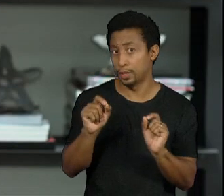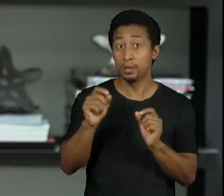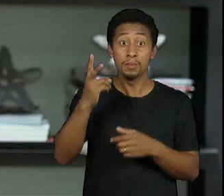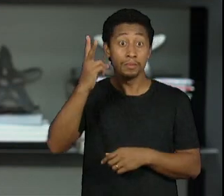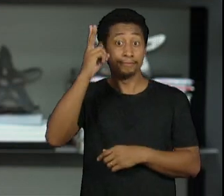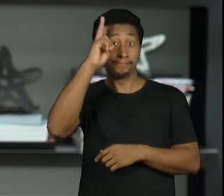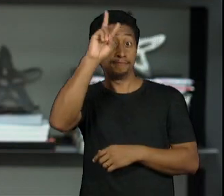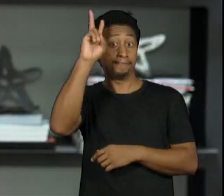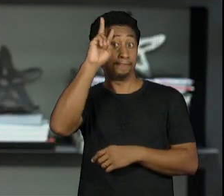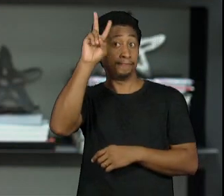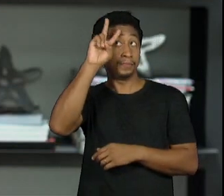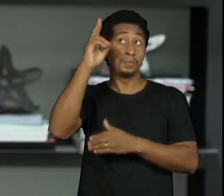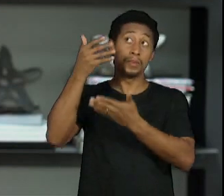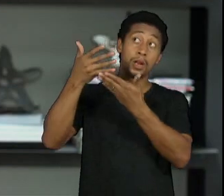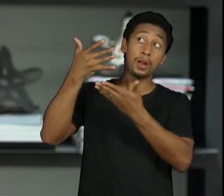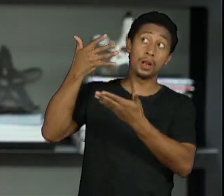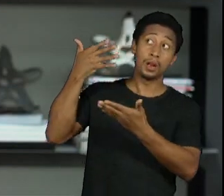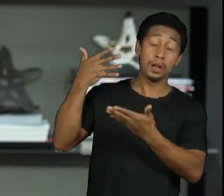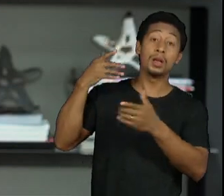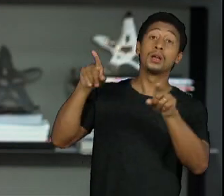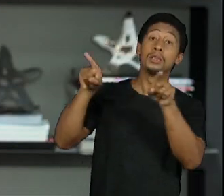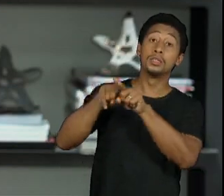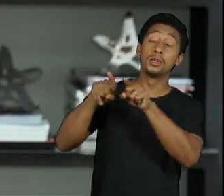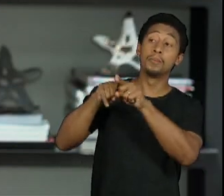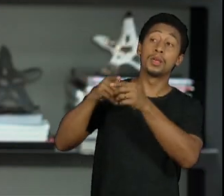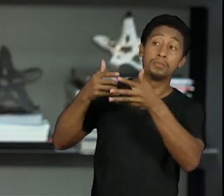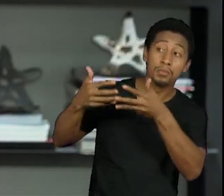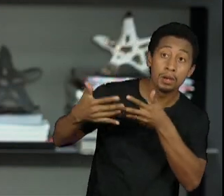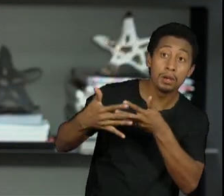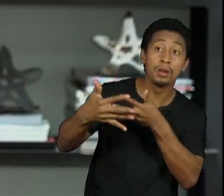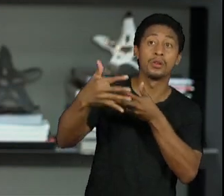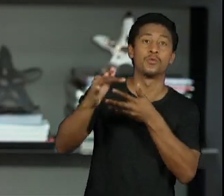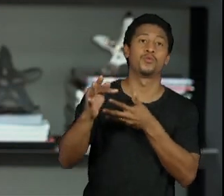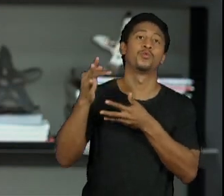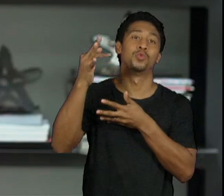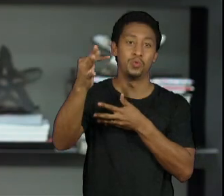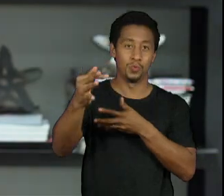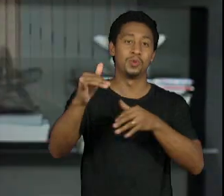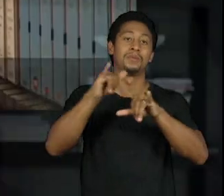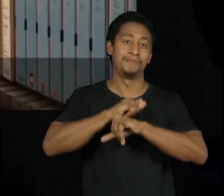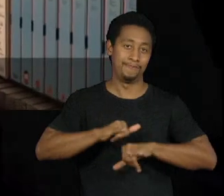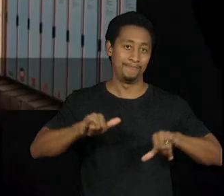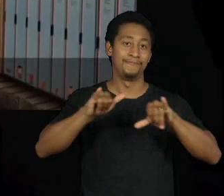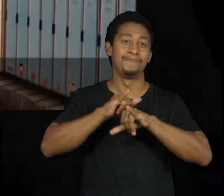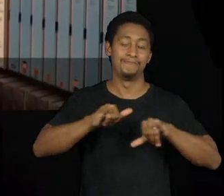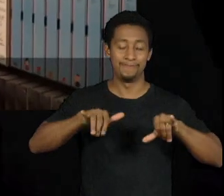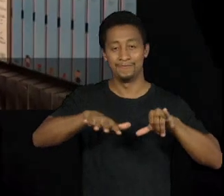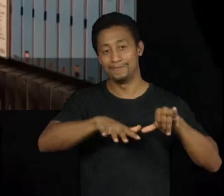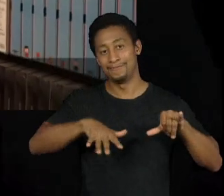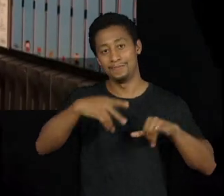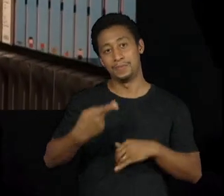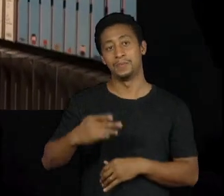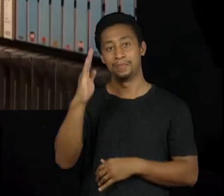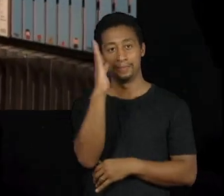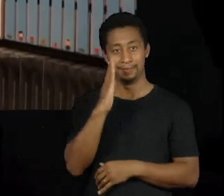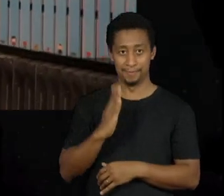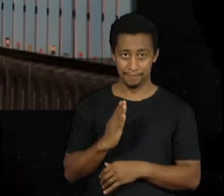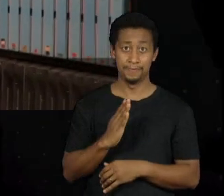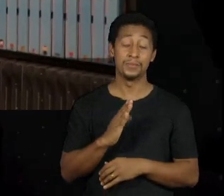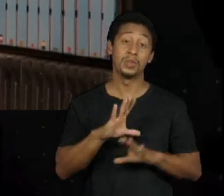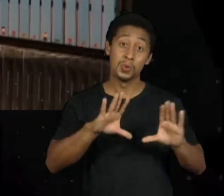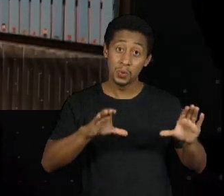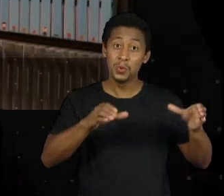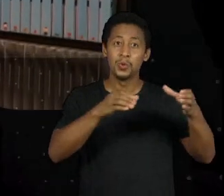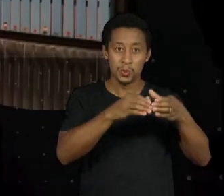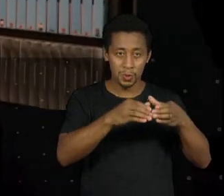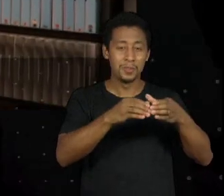mas também um olhar para o futuro da publicidade brasileira é um dos clubes de publicidade de propaganda um